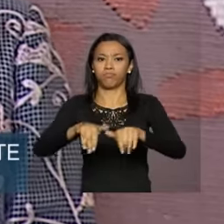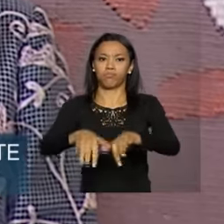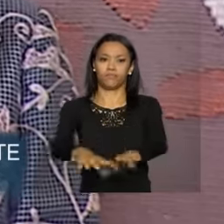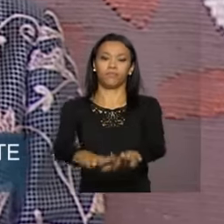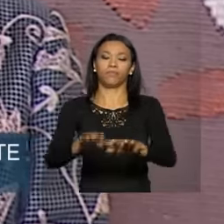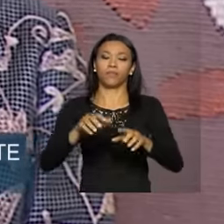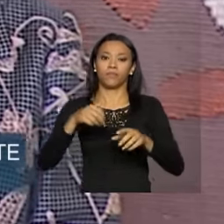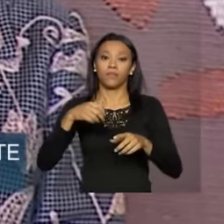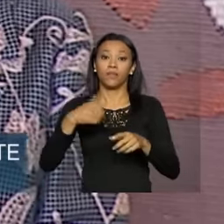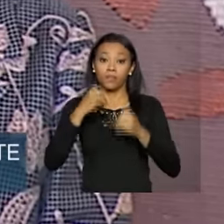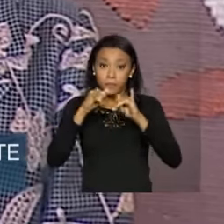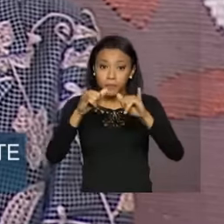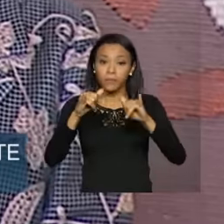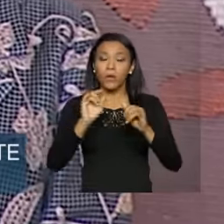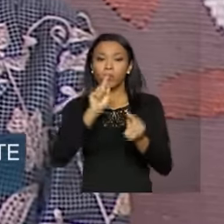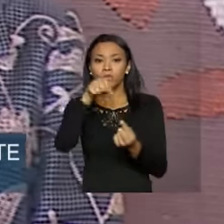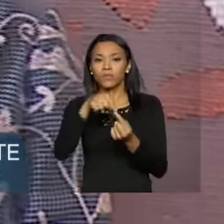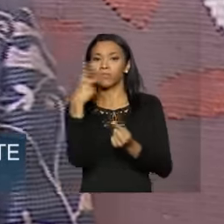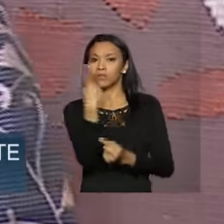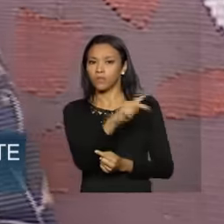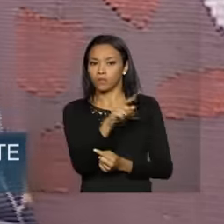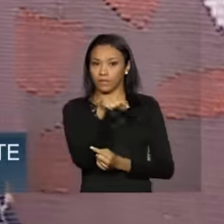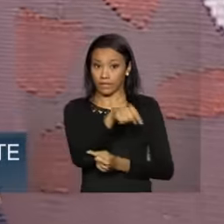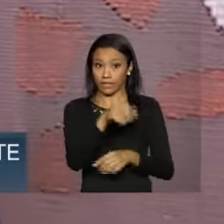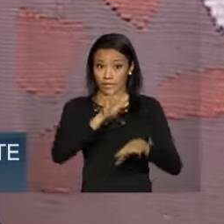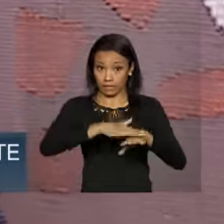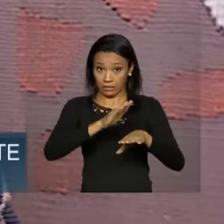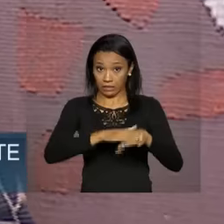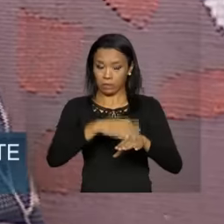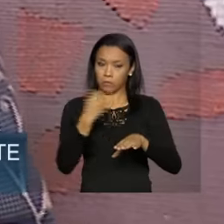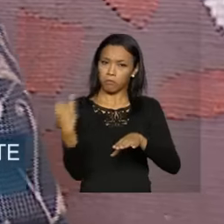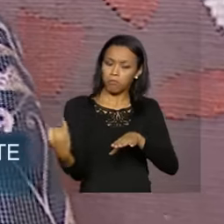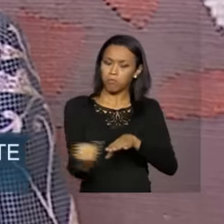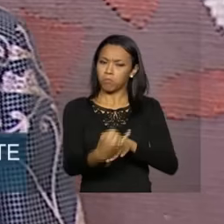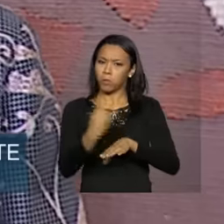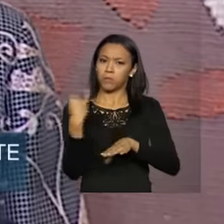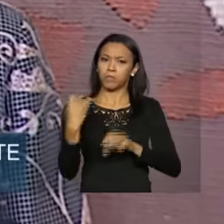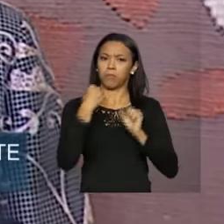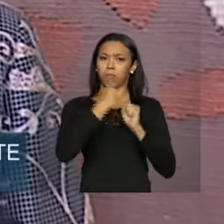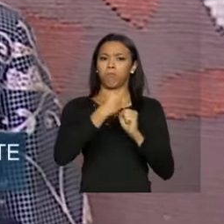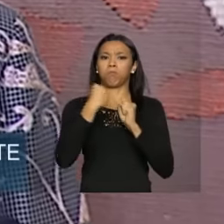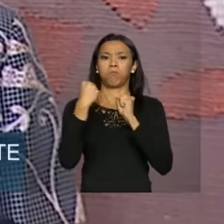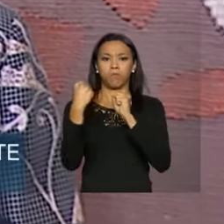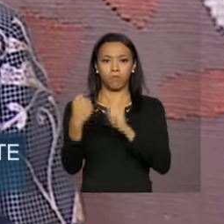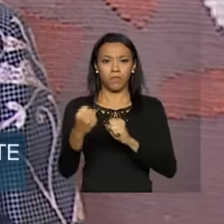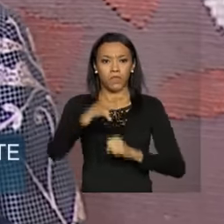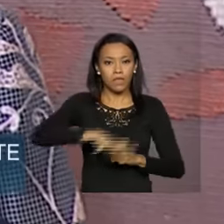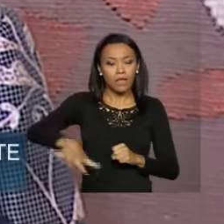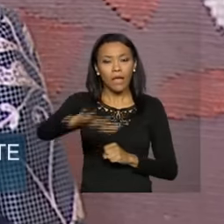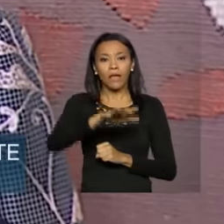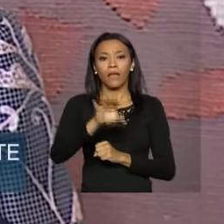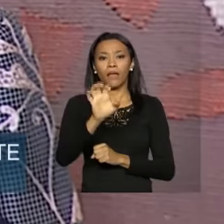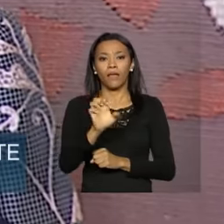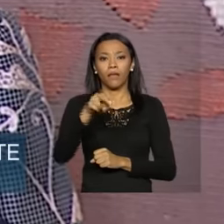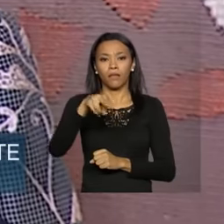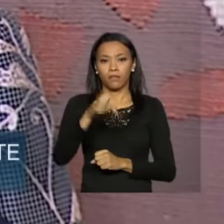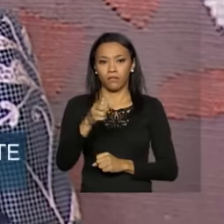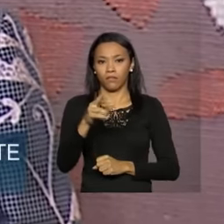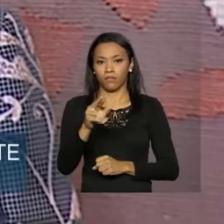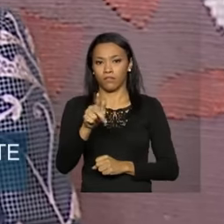de transformar a Bolívia em coração energético da América do Sul é do interesse de todos